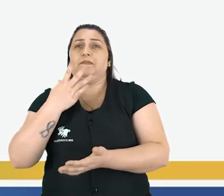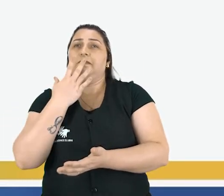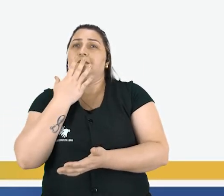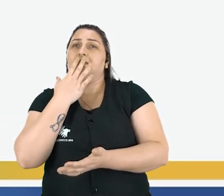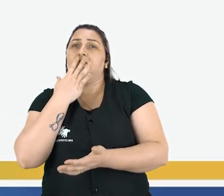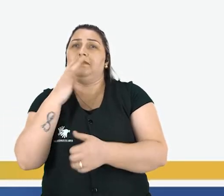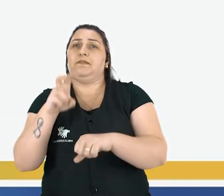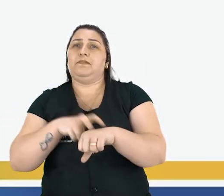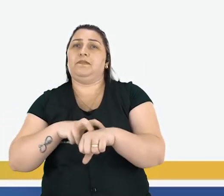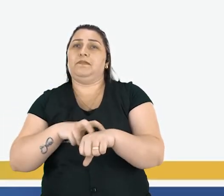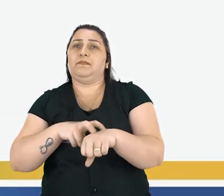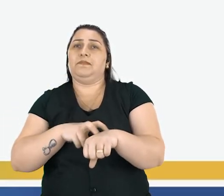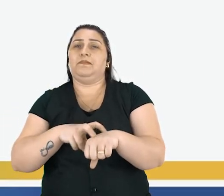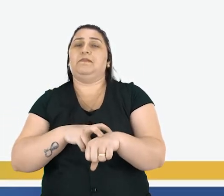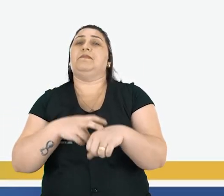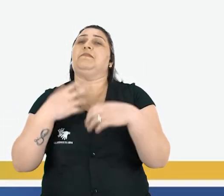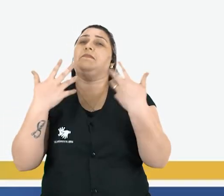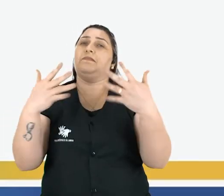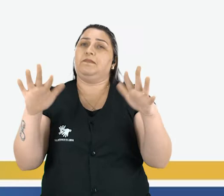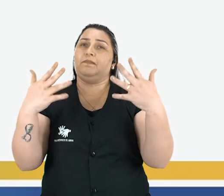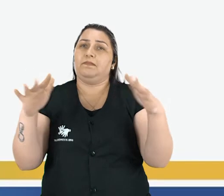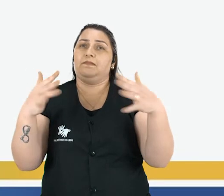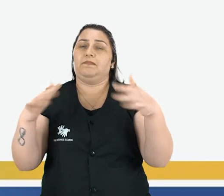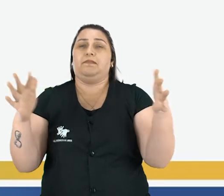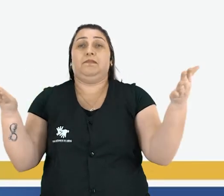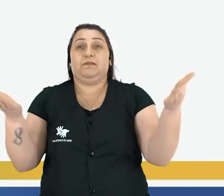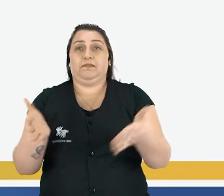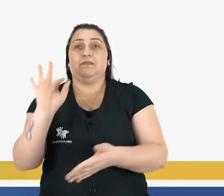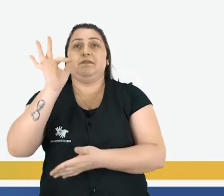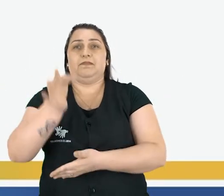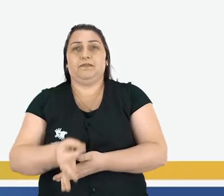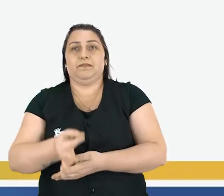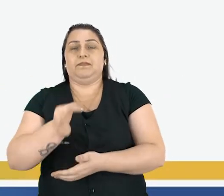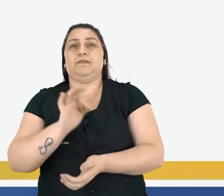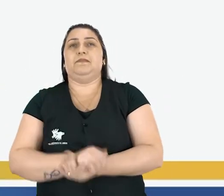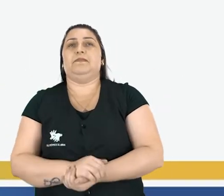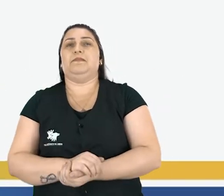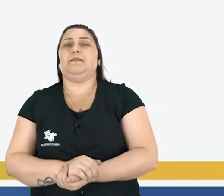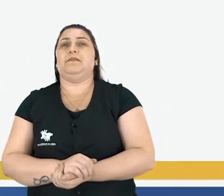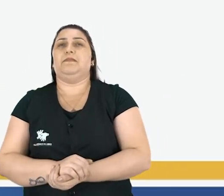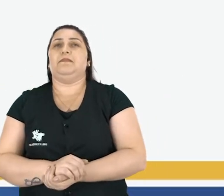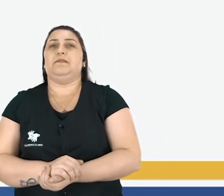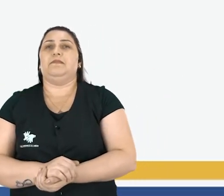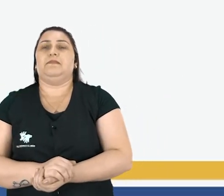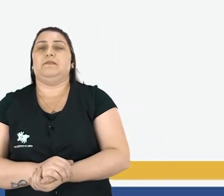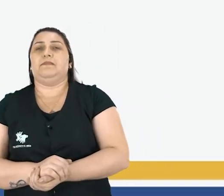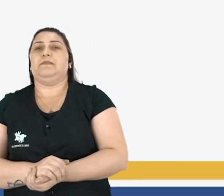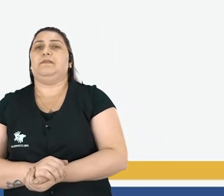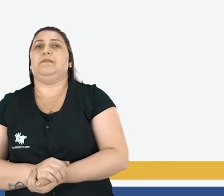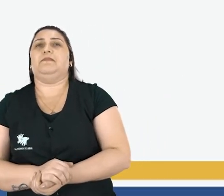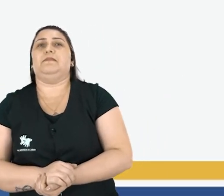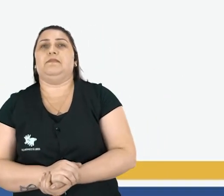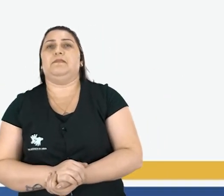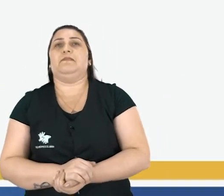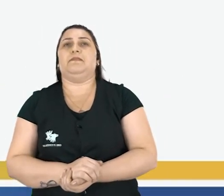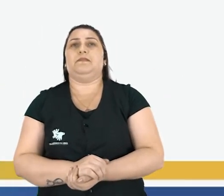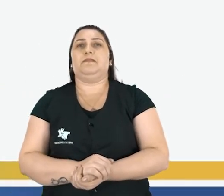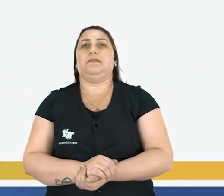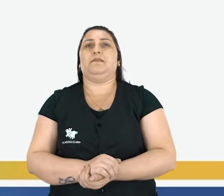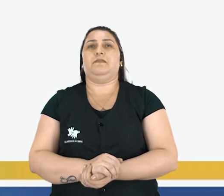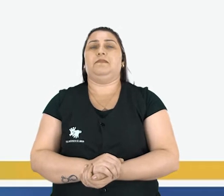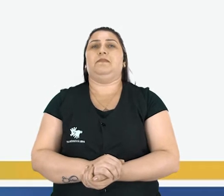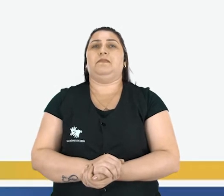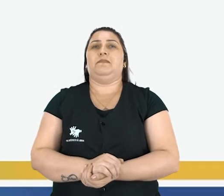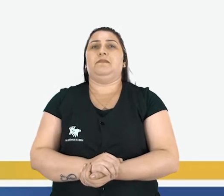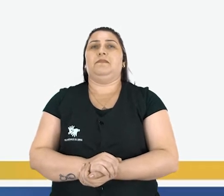roupa na cor verde muito bem agora está certo certo olha aqui a criança que está